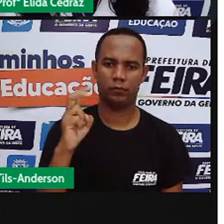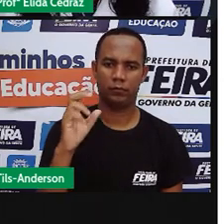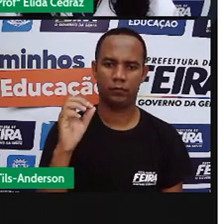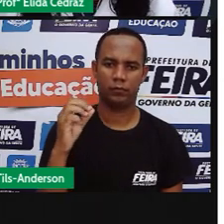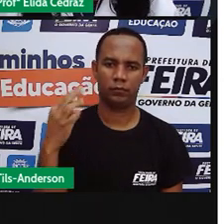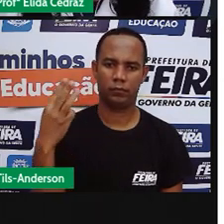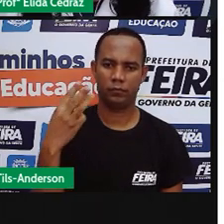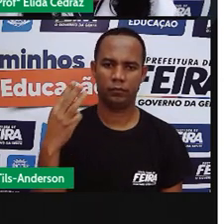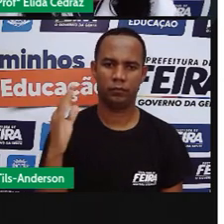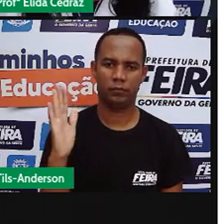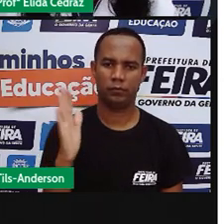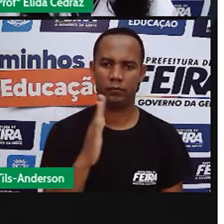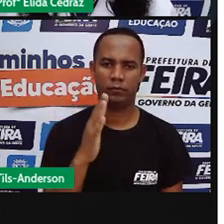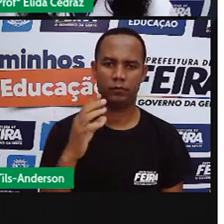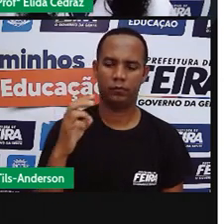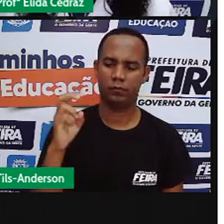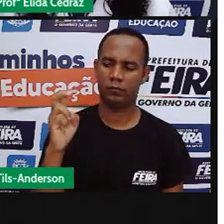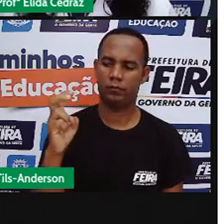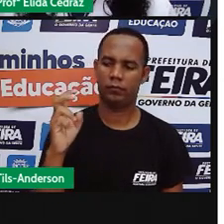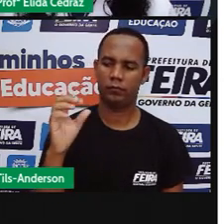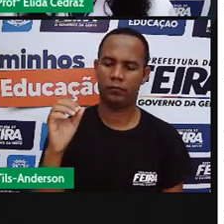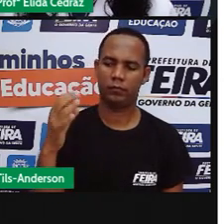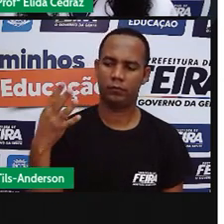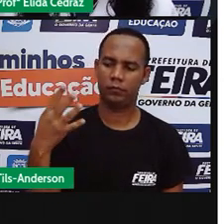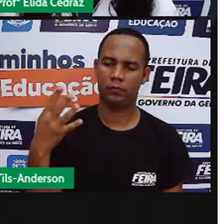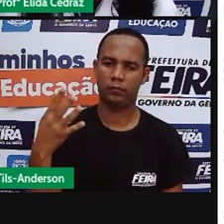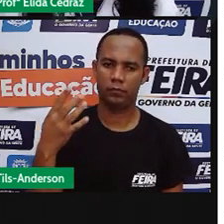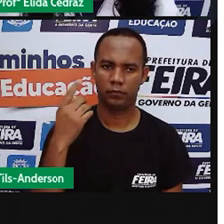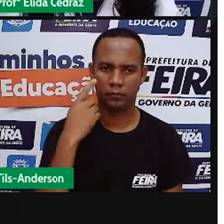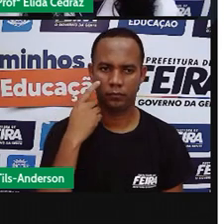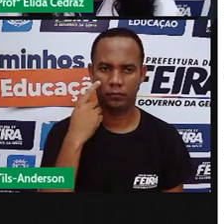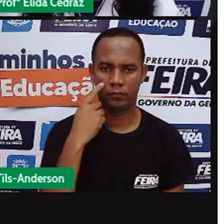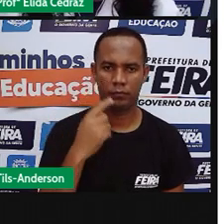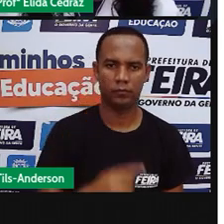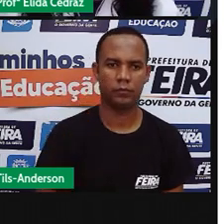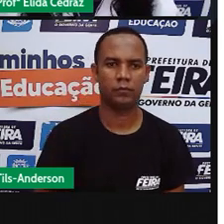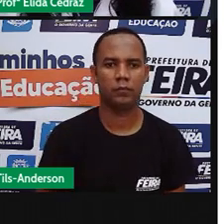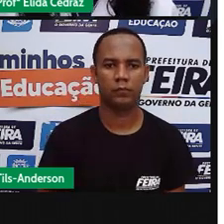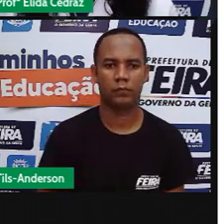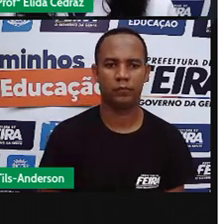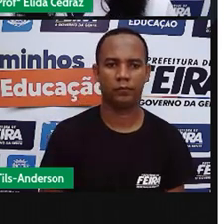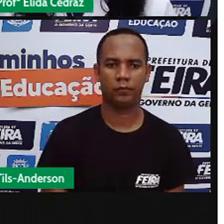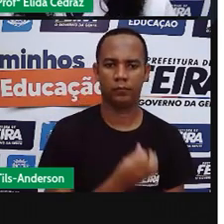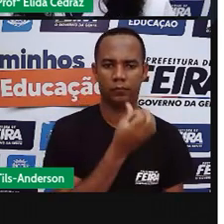503, 504. No sexto andar,